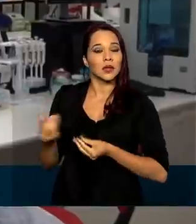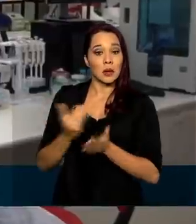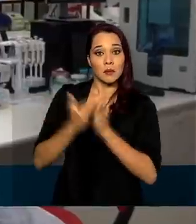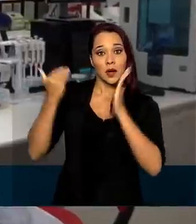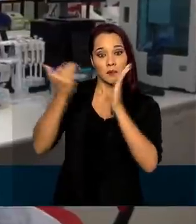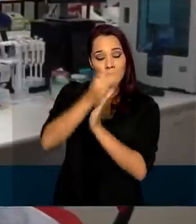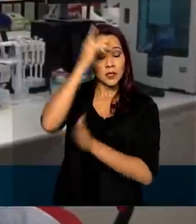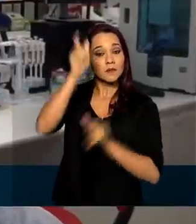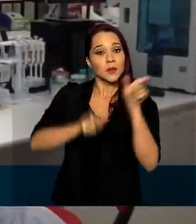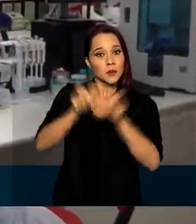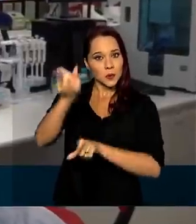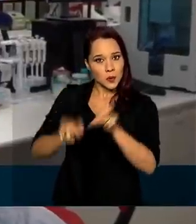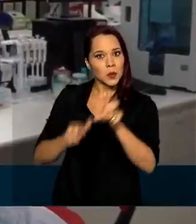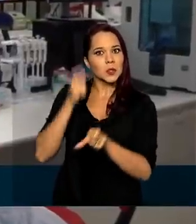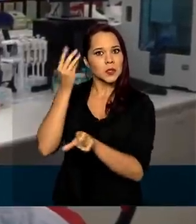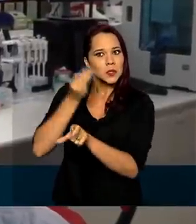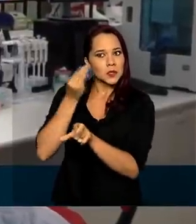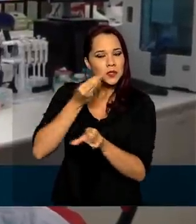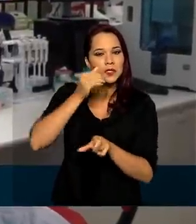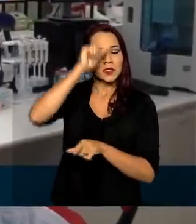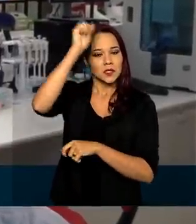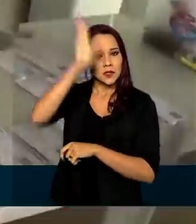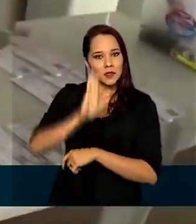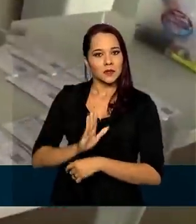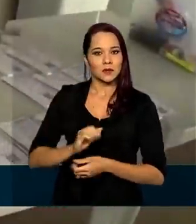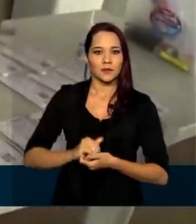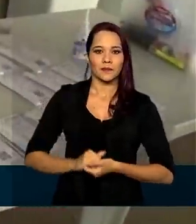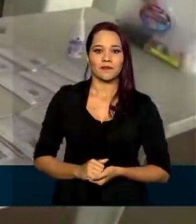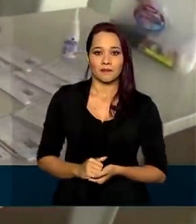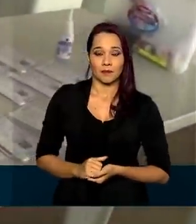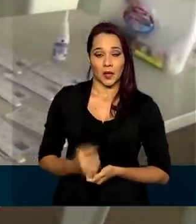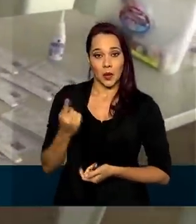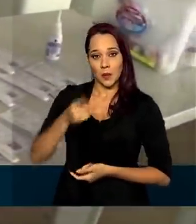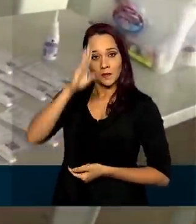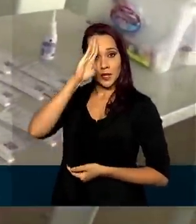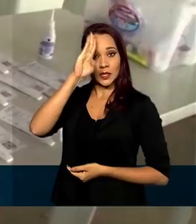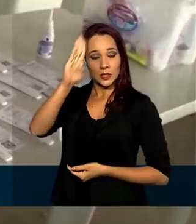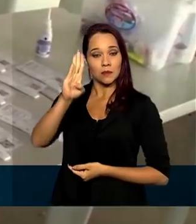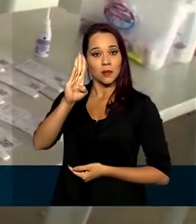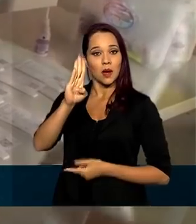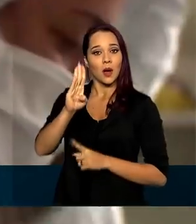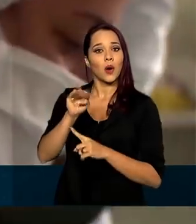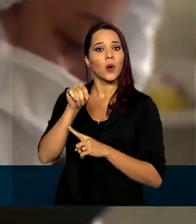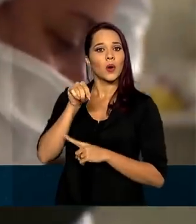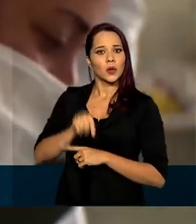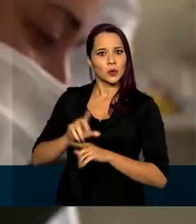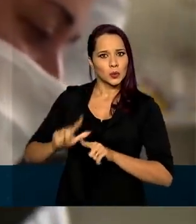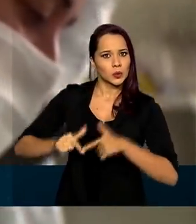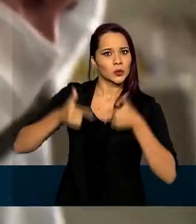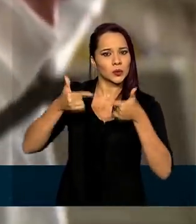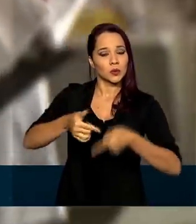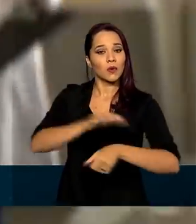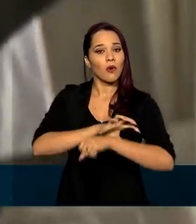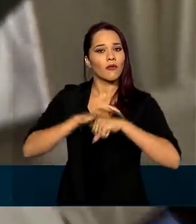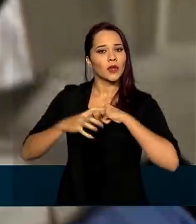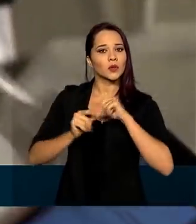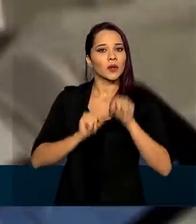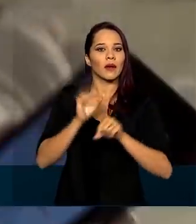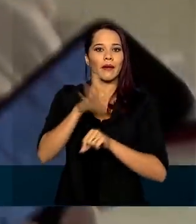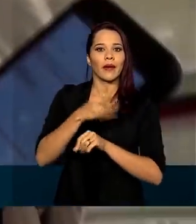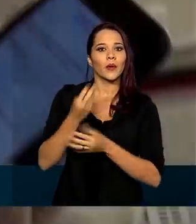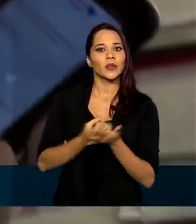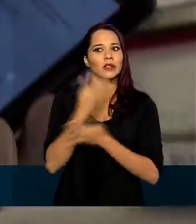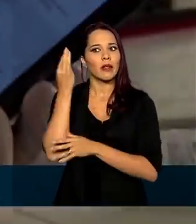mais pessoas nacionalmente. Um dos principais entraves no combate ao coronavírus é a